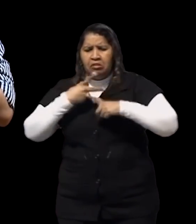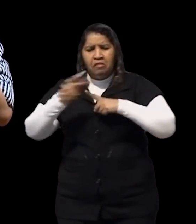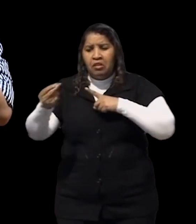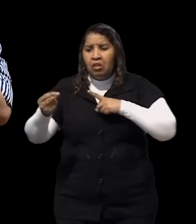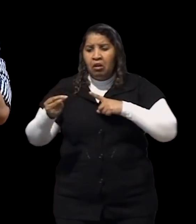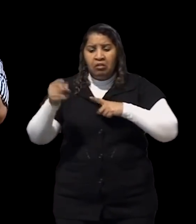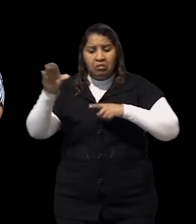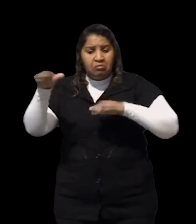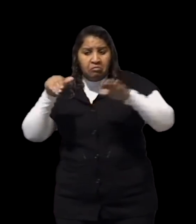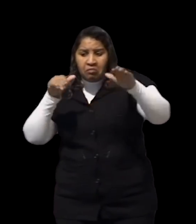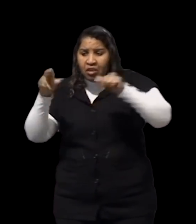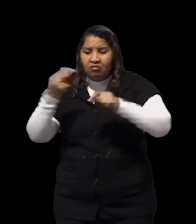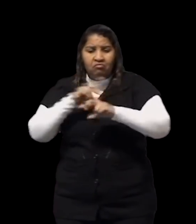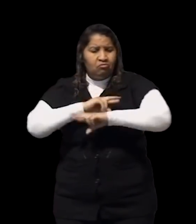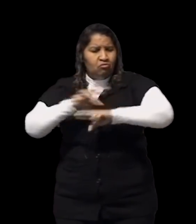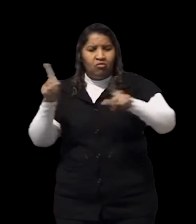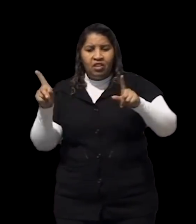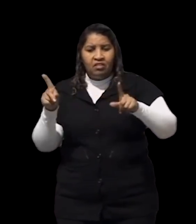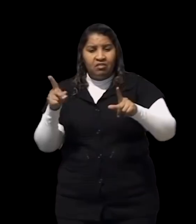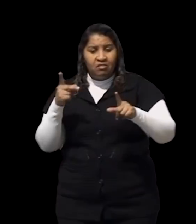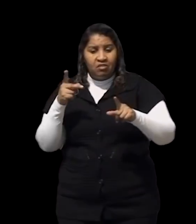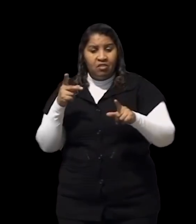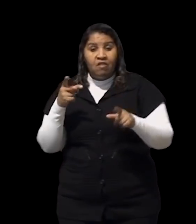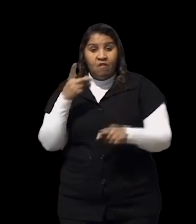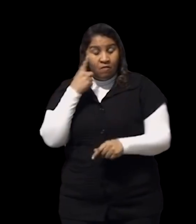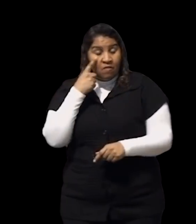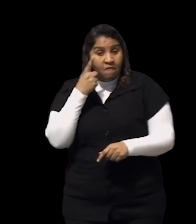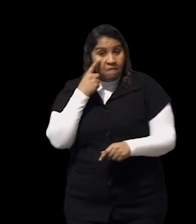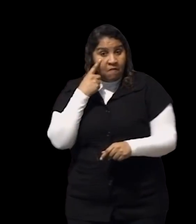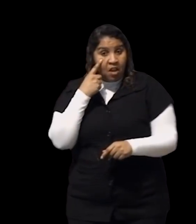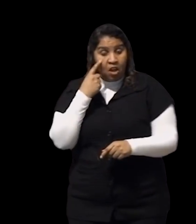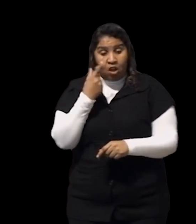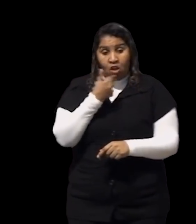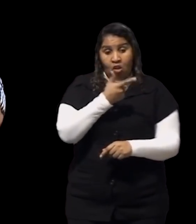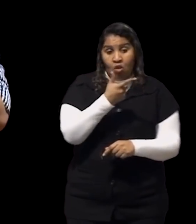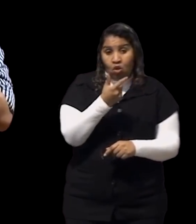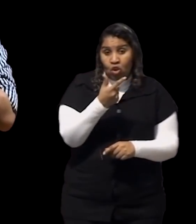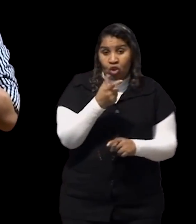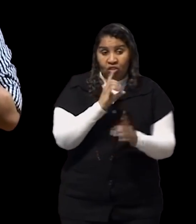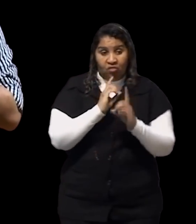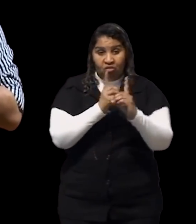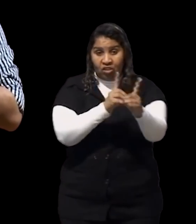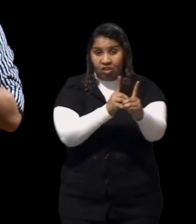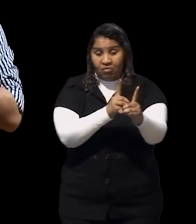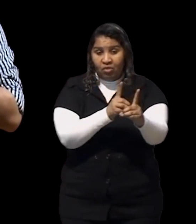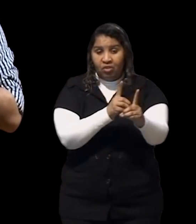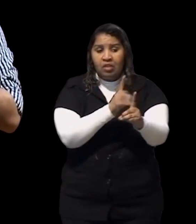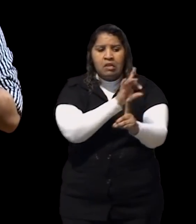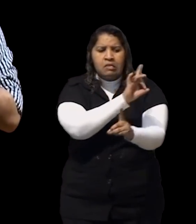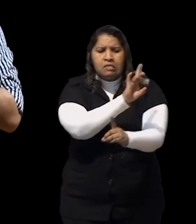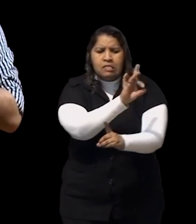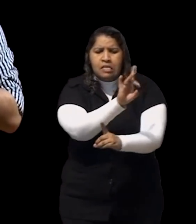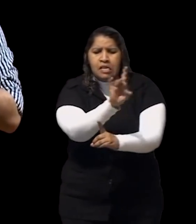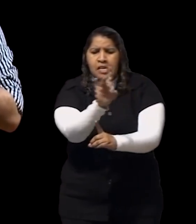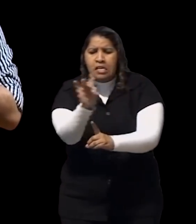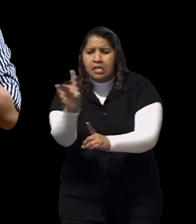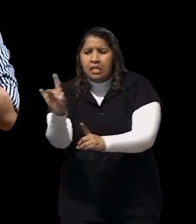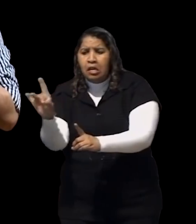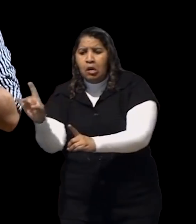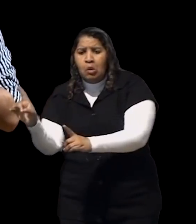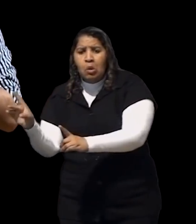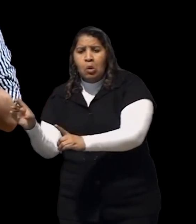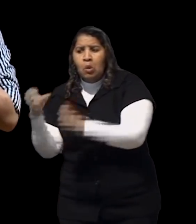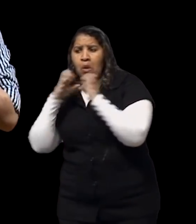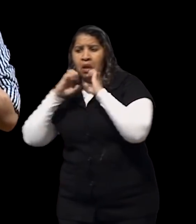se você olhar para os doze discípulos de Jesus cada um deles evangelizar não tempo numa época